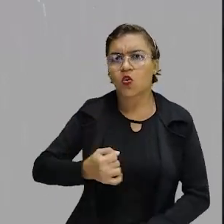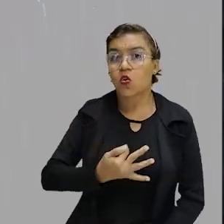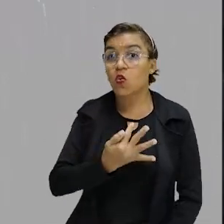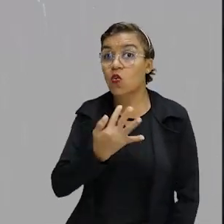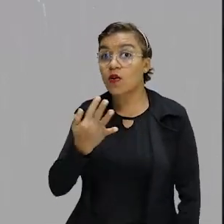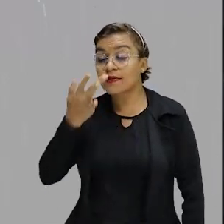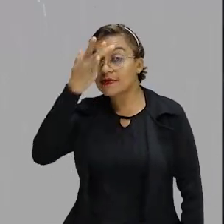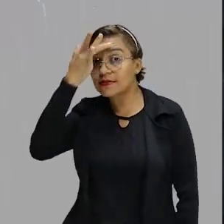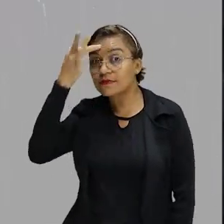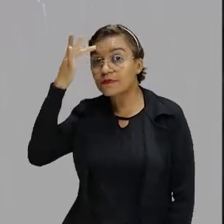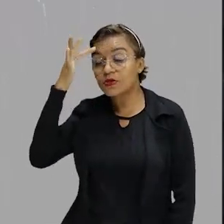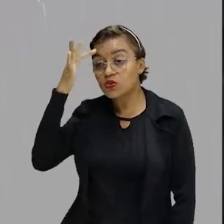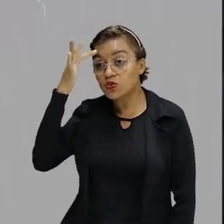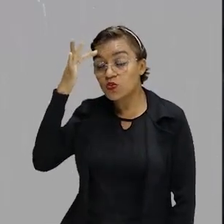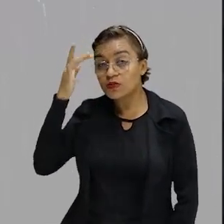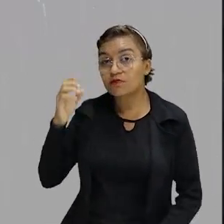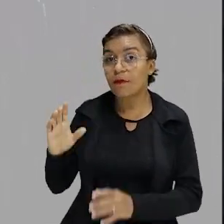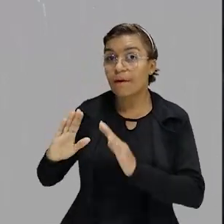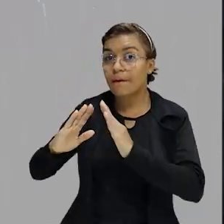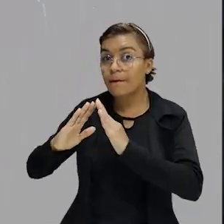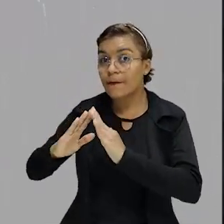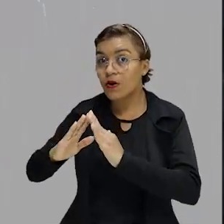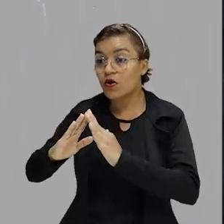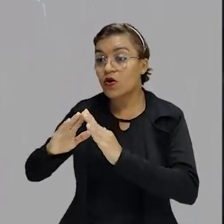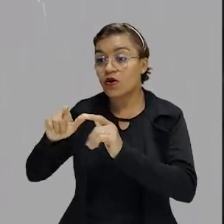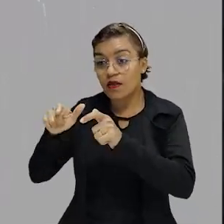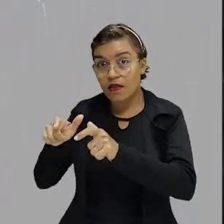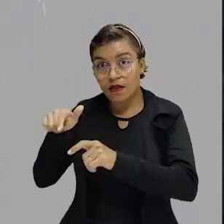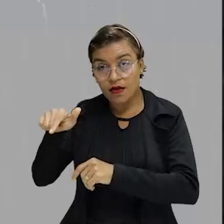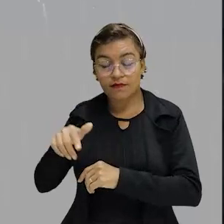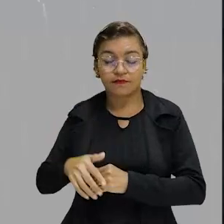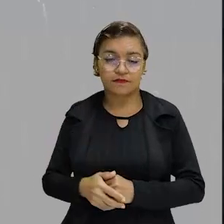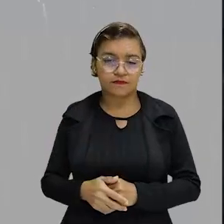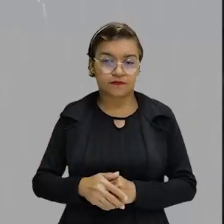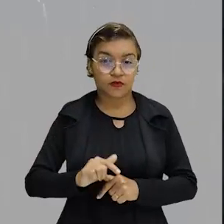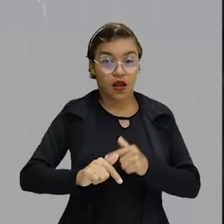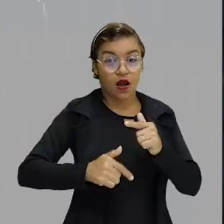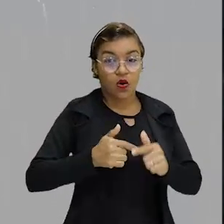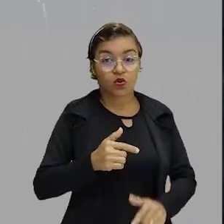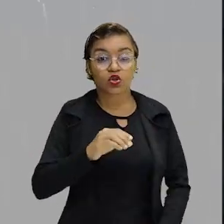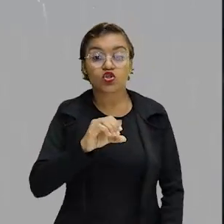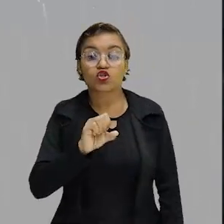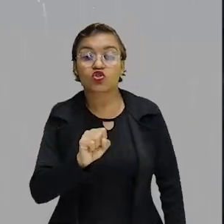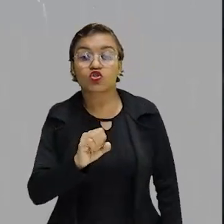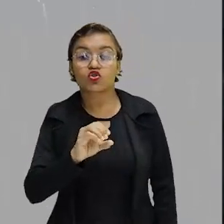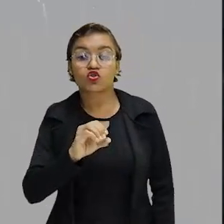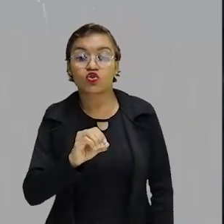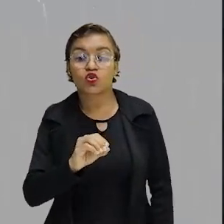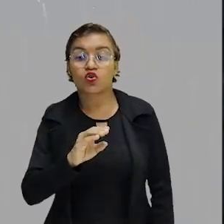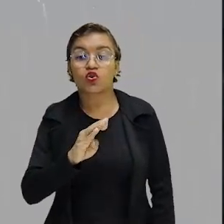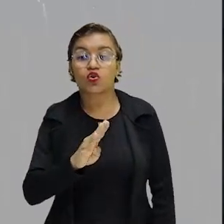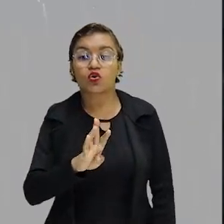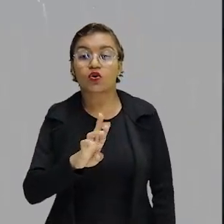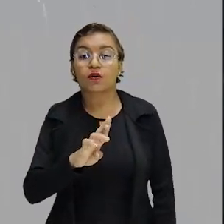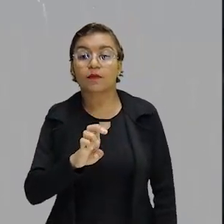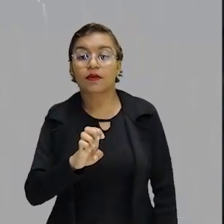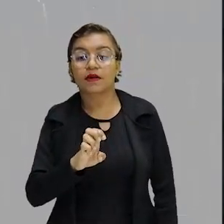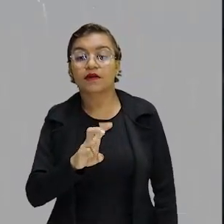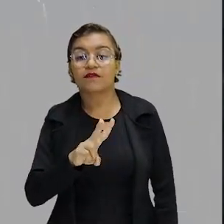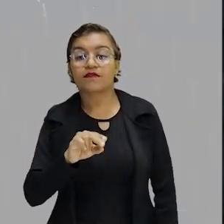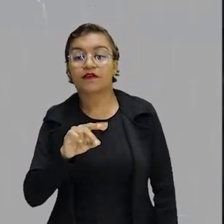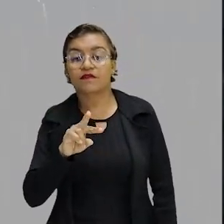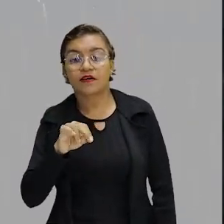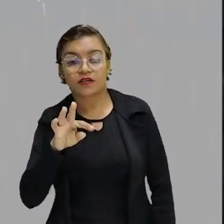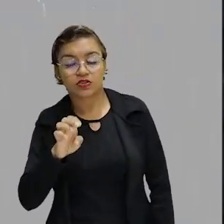saber números, o número exato. E o outro, quando diz sobrevivente, ele está falando da condição em que as pessoas vivem